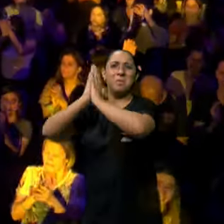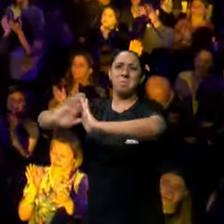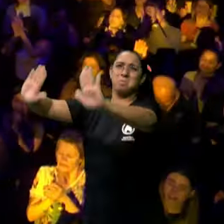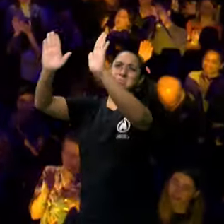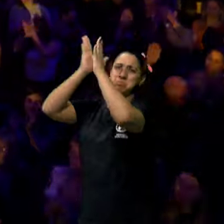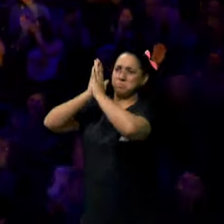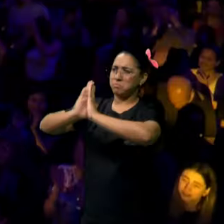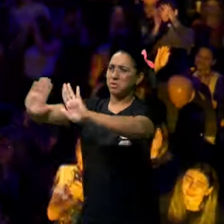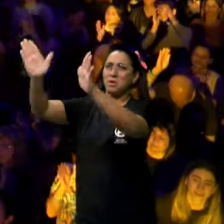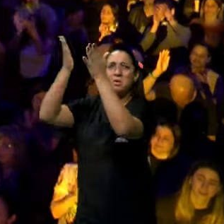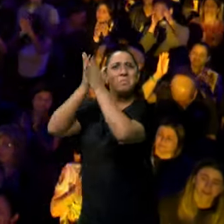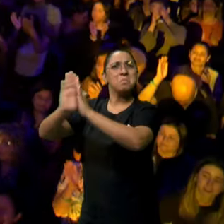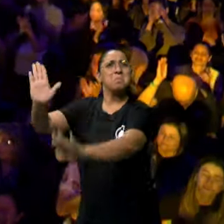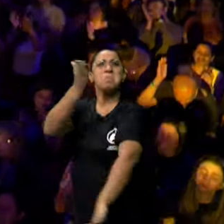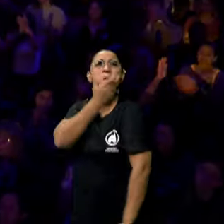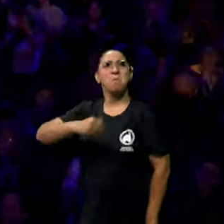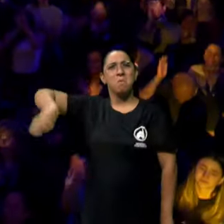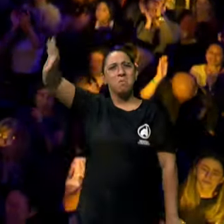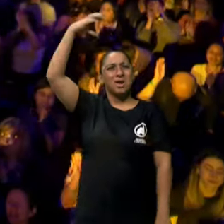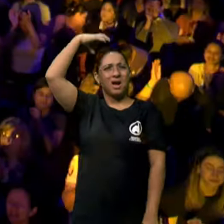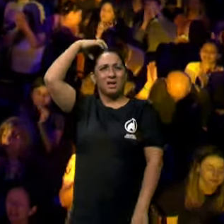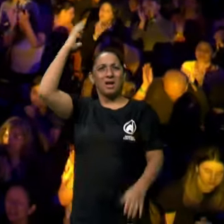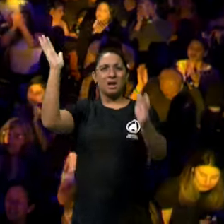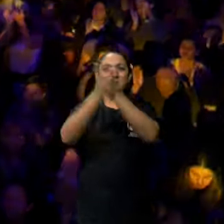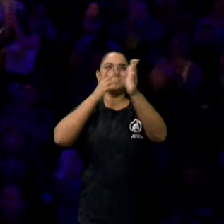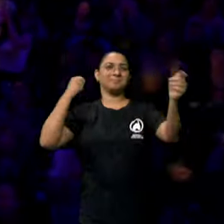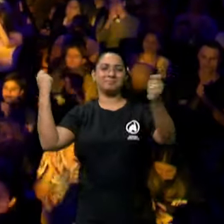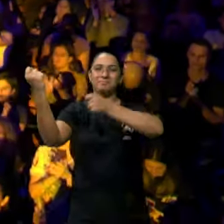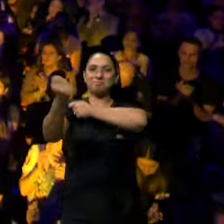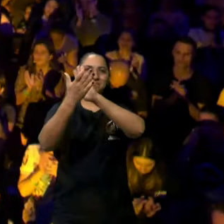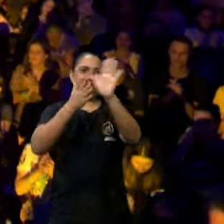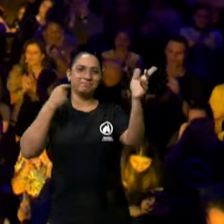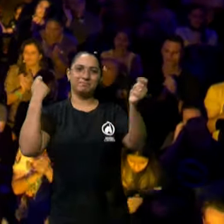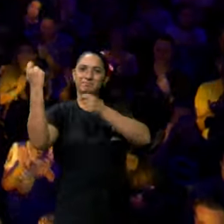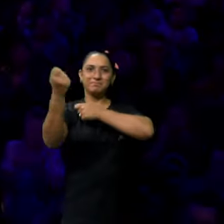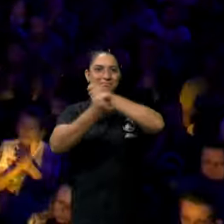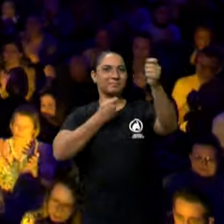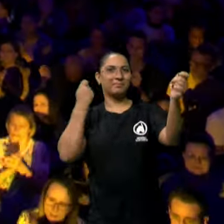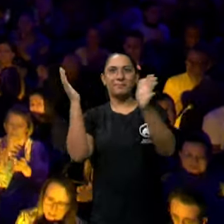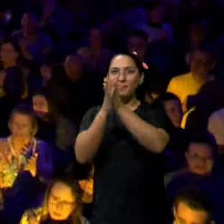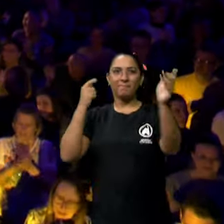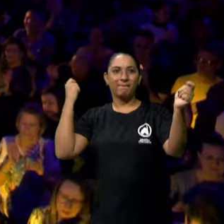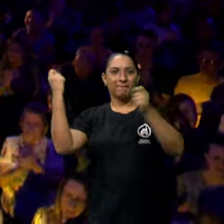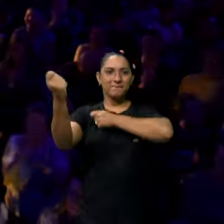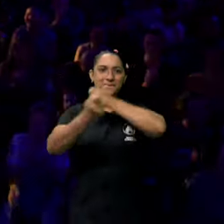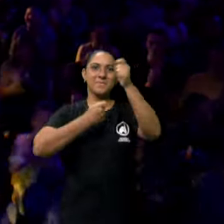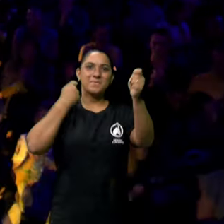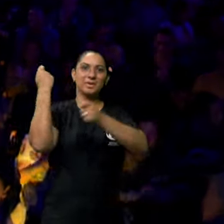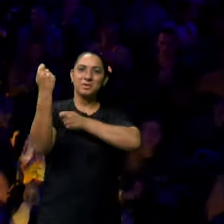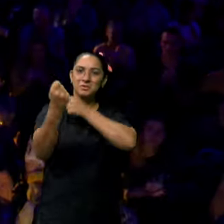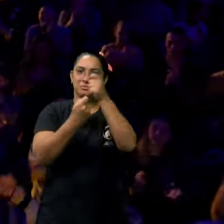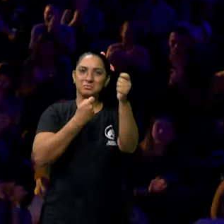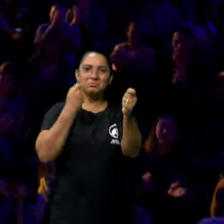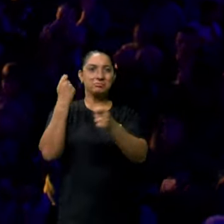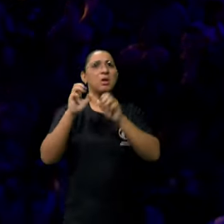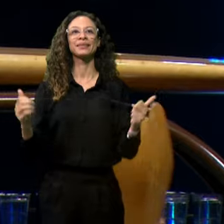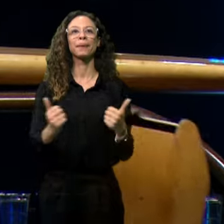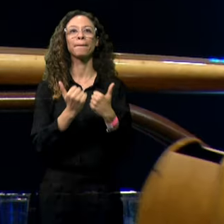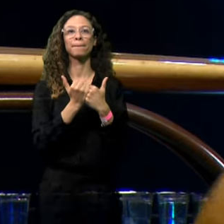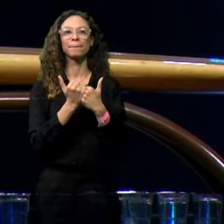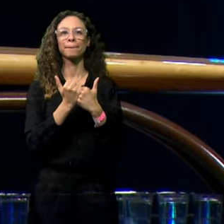ao Rei aleluia aleluia aleluia aleluia pode